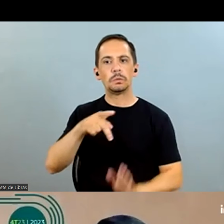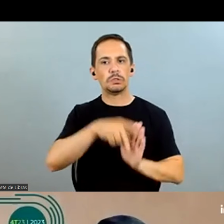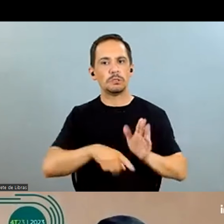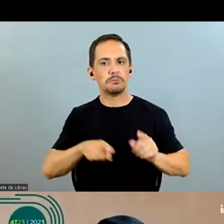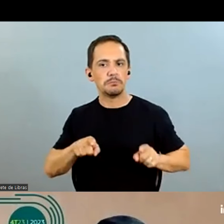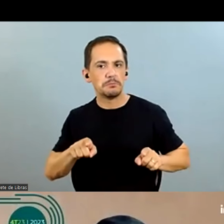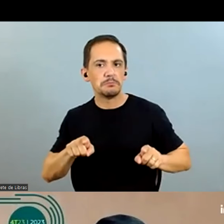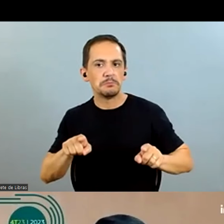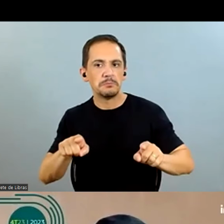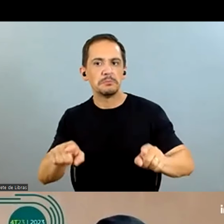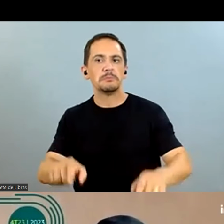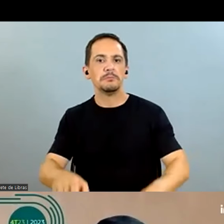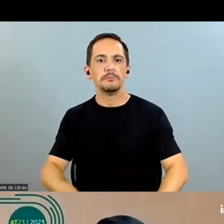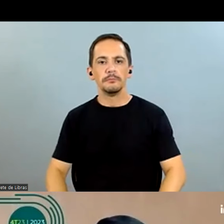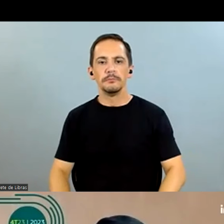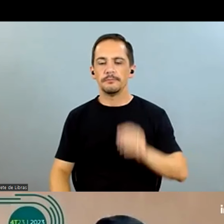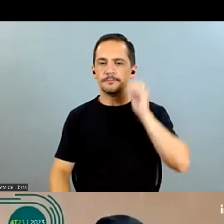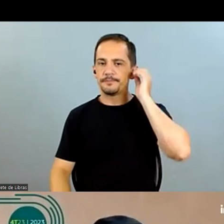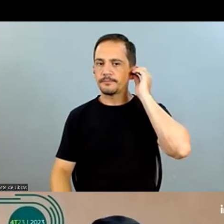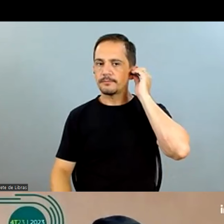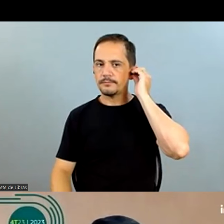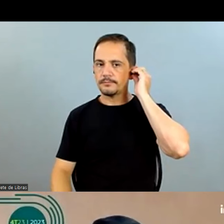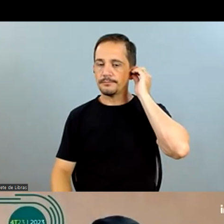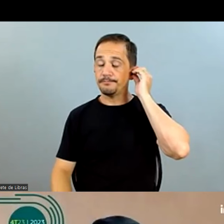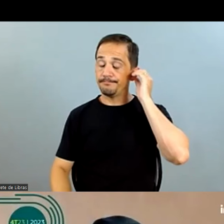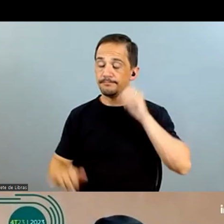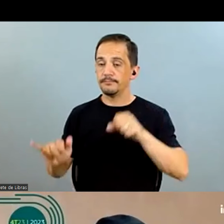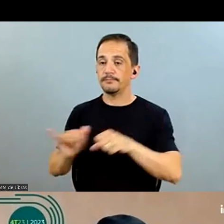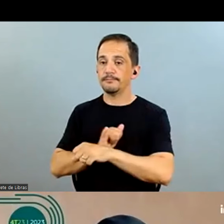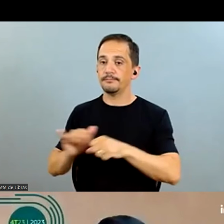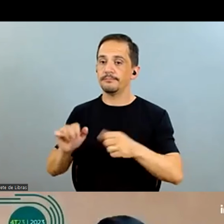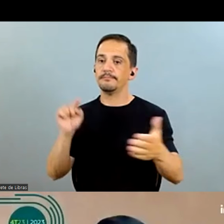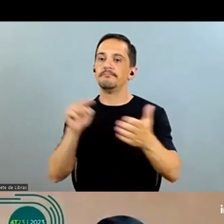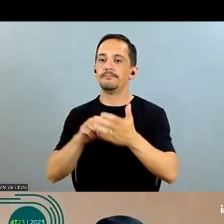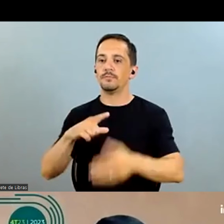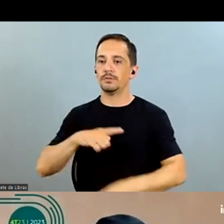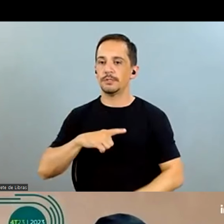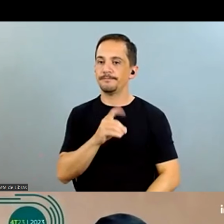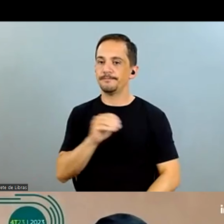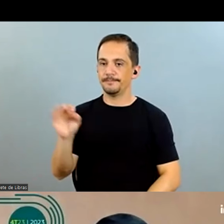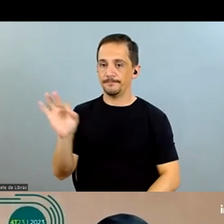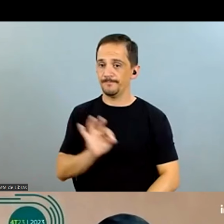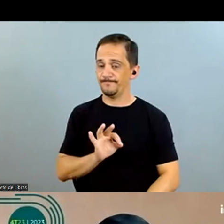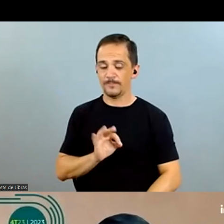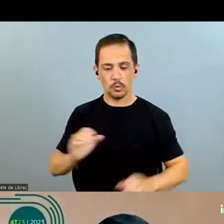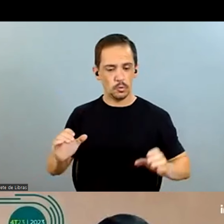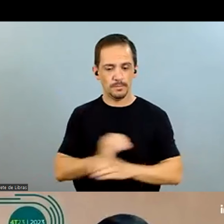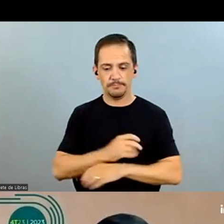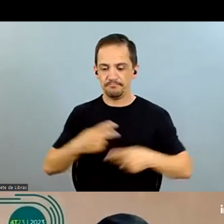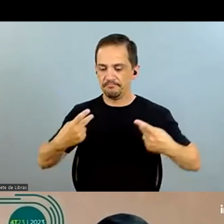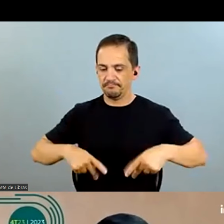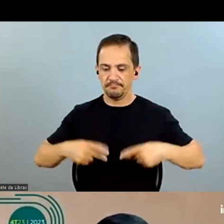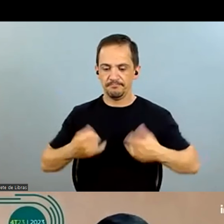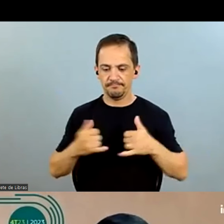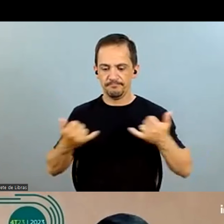eh na realidade essa é uma meta estratégica né Nós nós temos 100% de autoprodução de energia avançamos muito aí com a